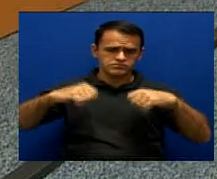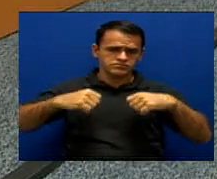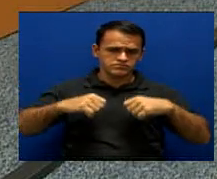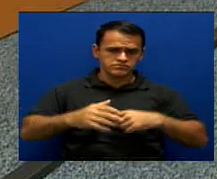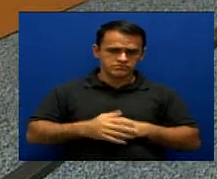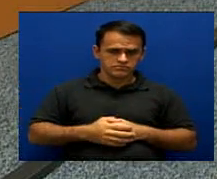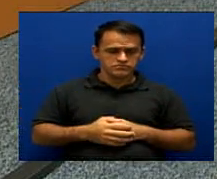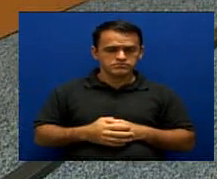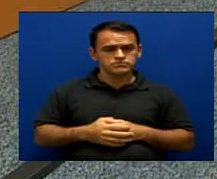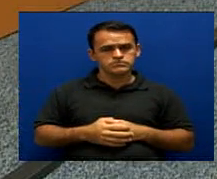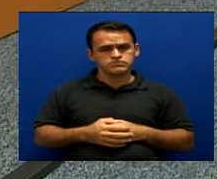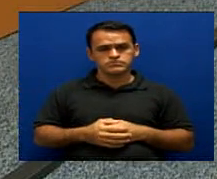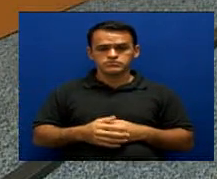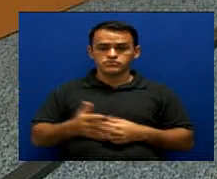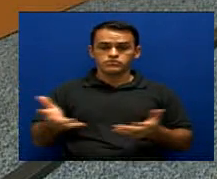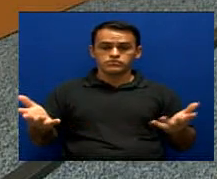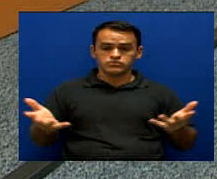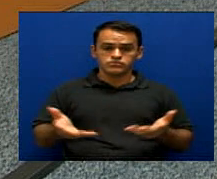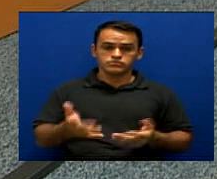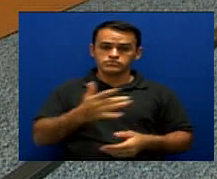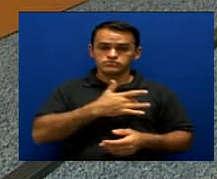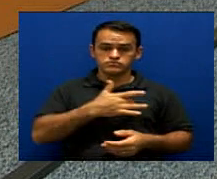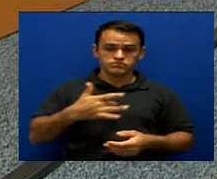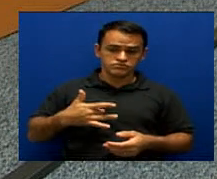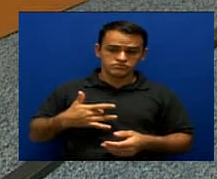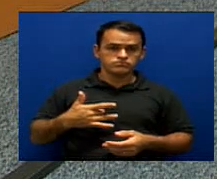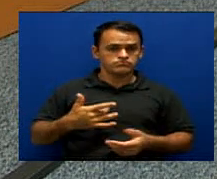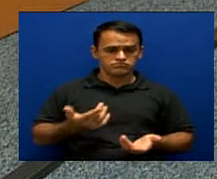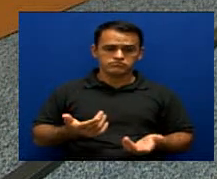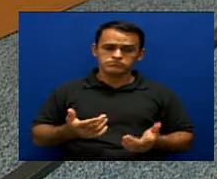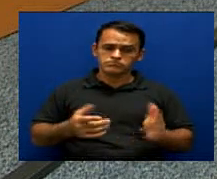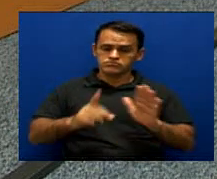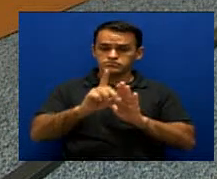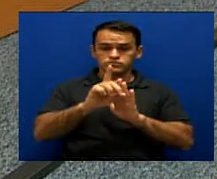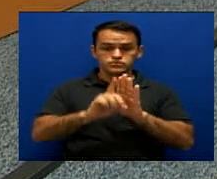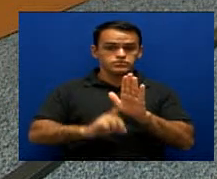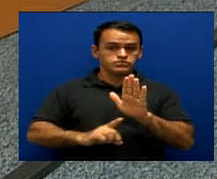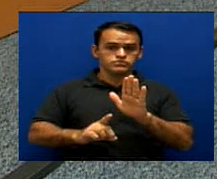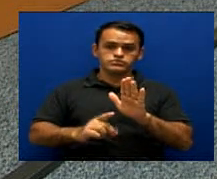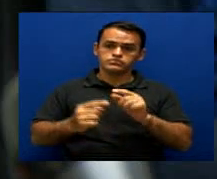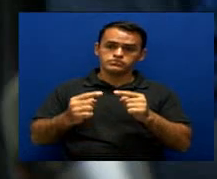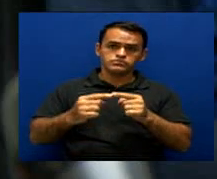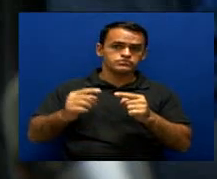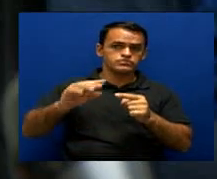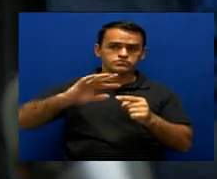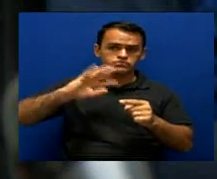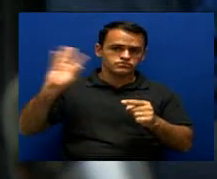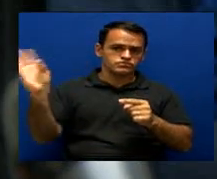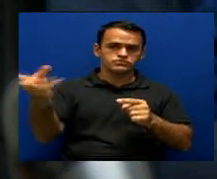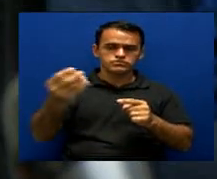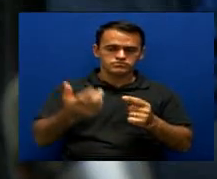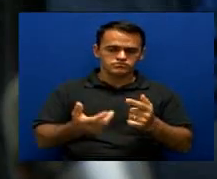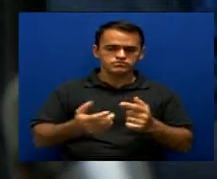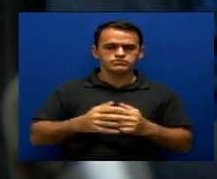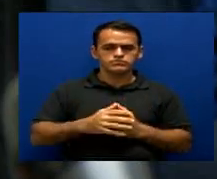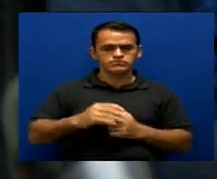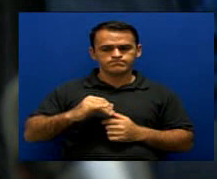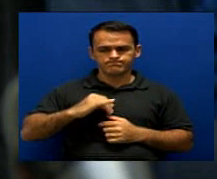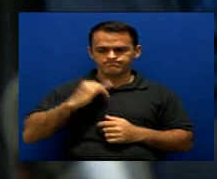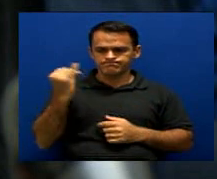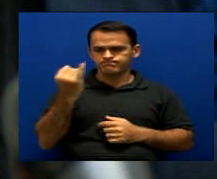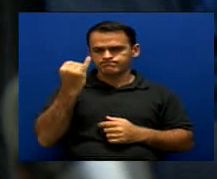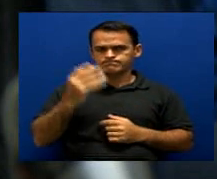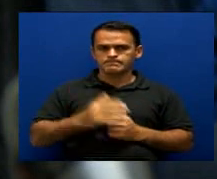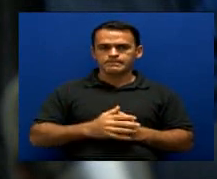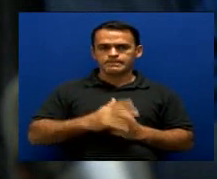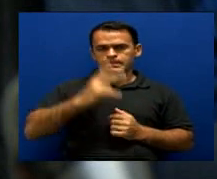a saúde enquanto o direito universal de todos e para isso é fundamental que